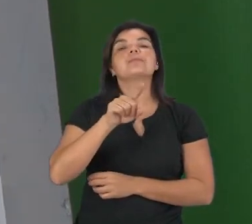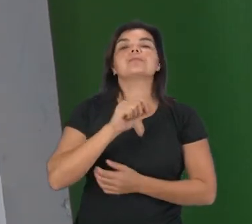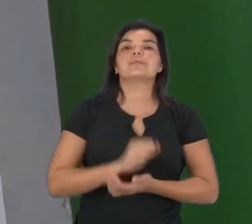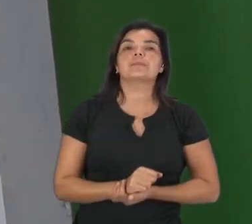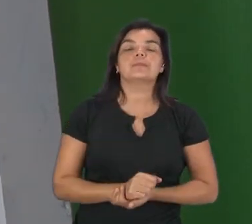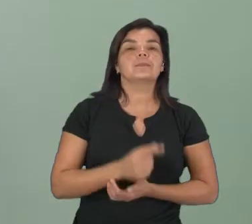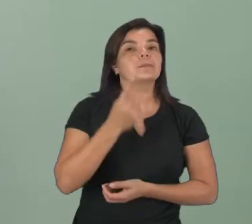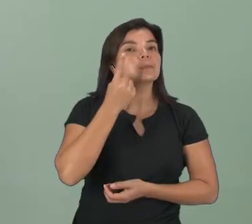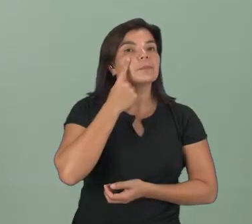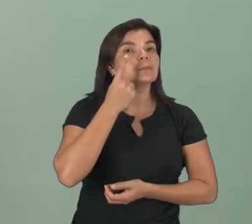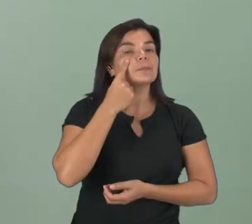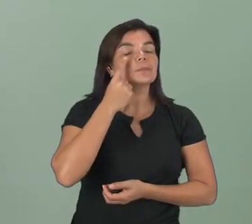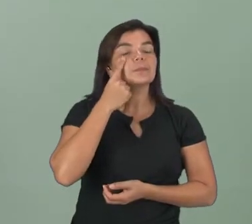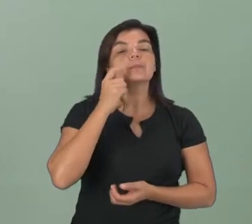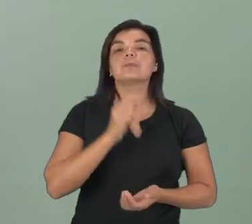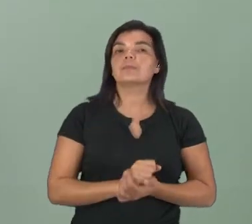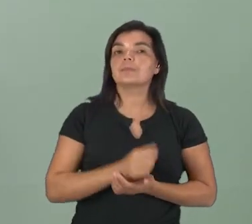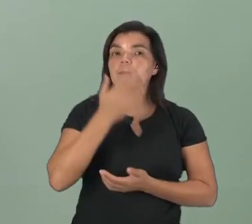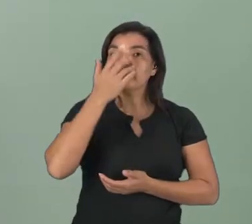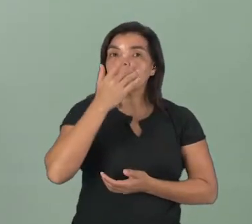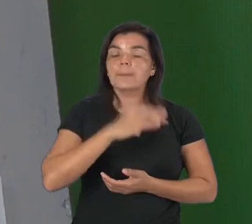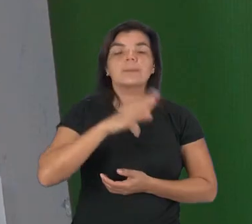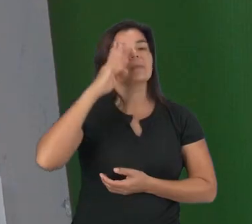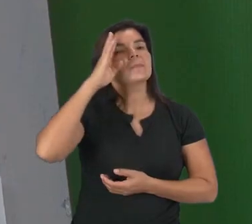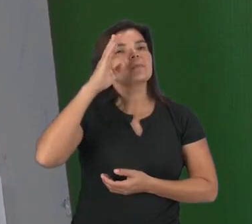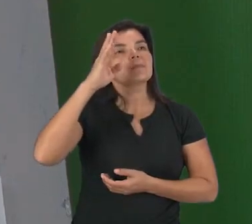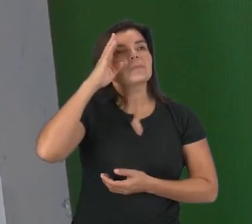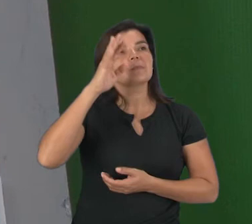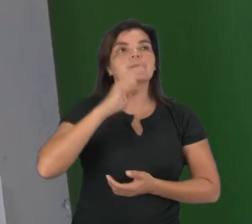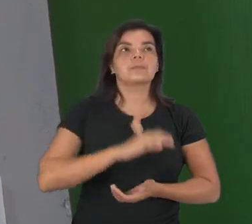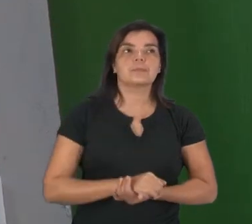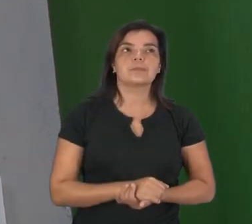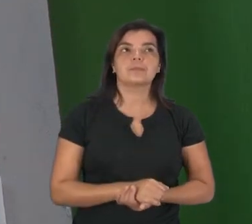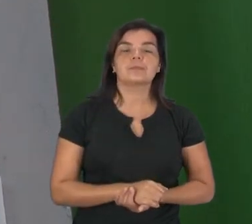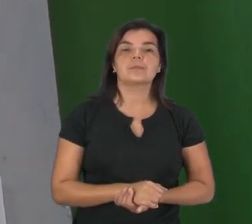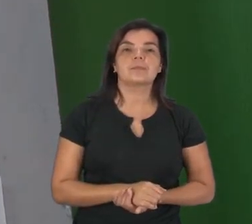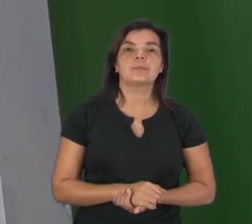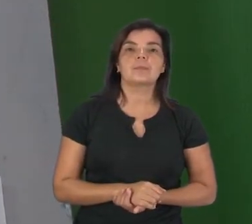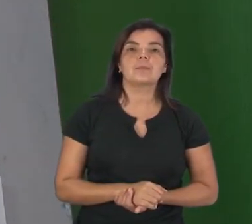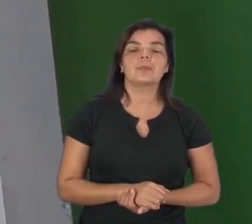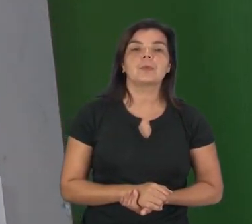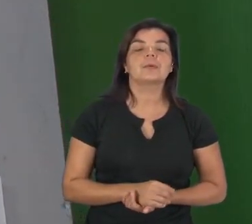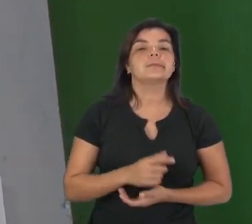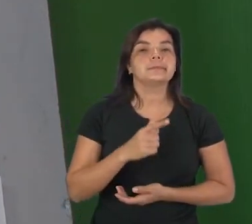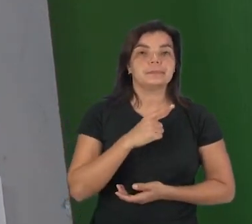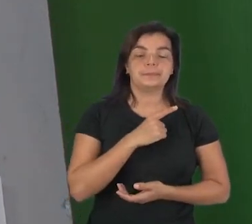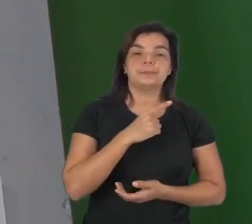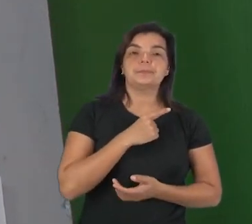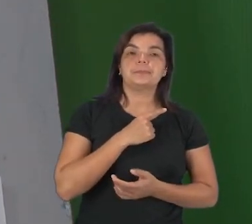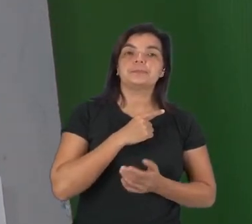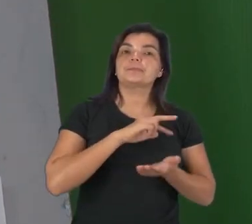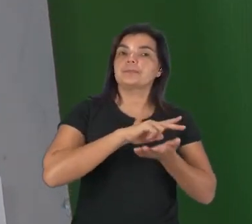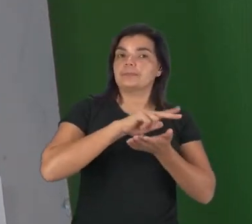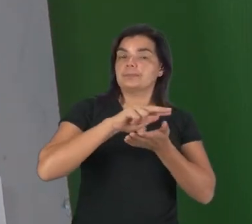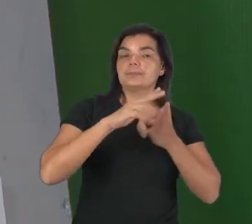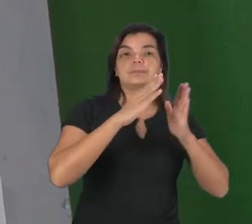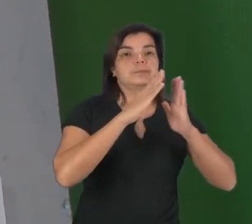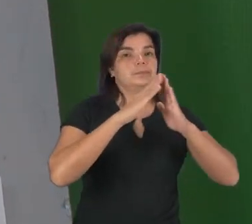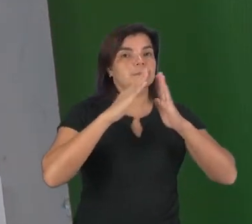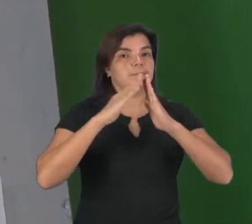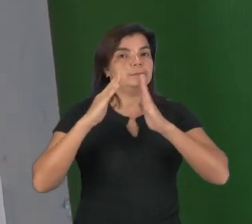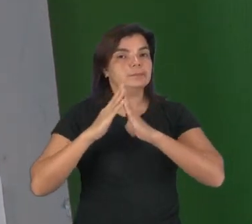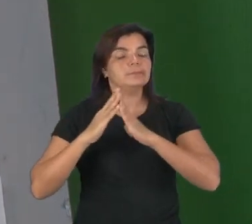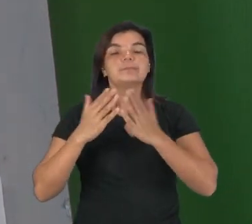Então, olha o que as crianças imaginaram, não é? Que tinham várias casas, não